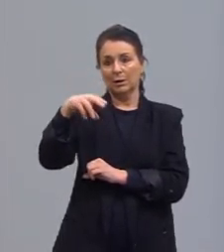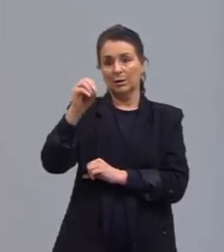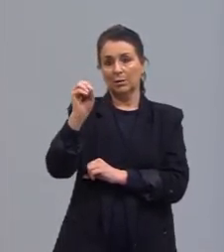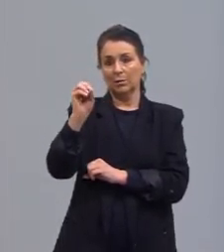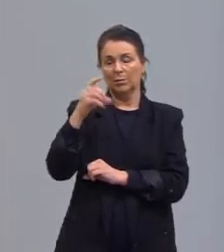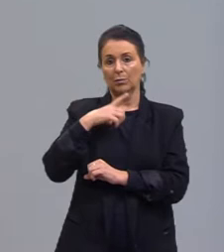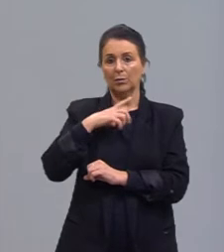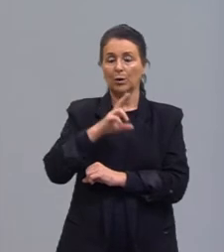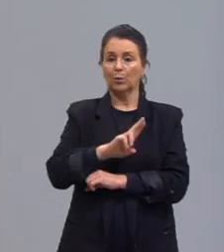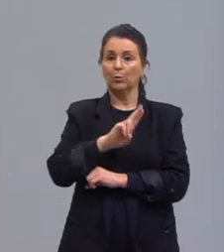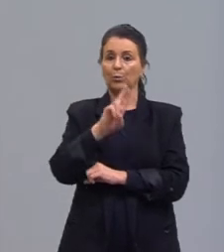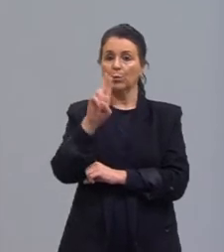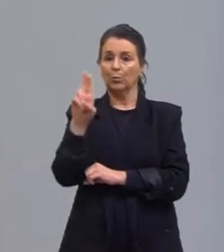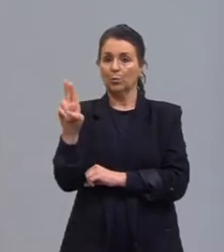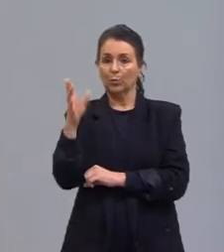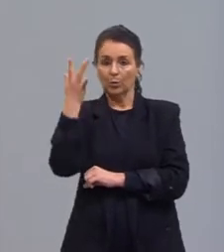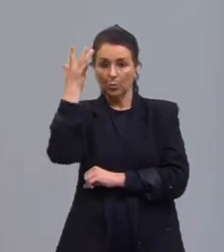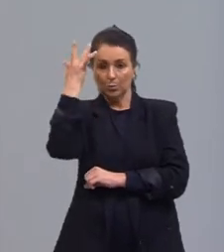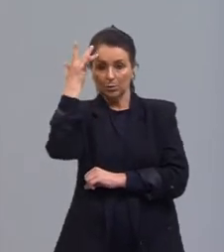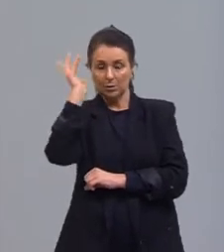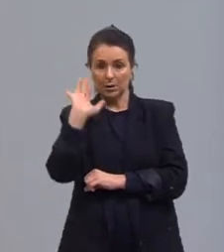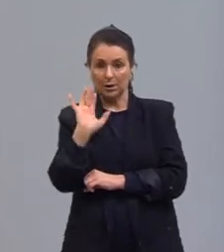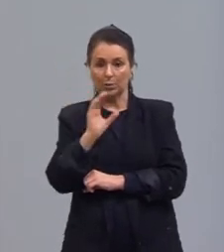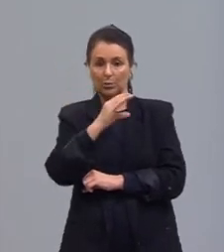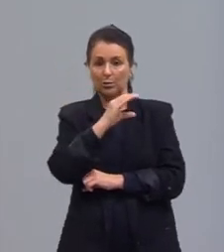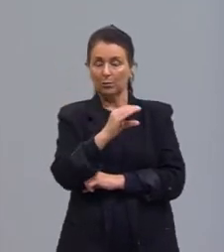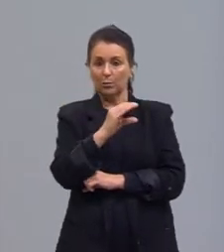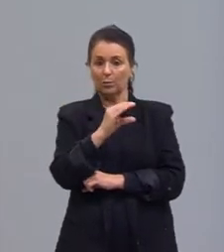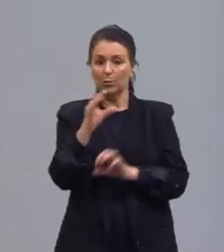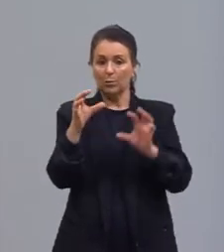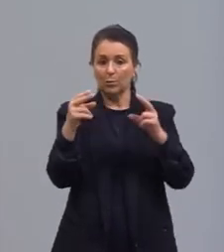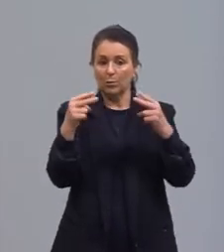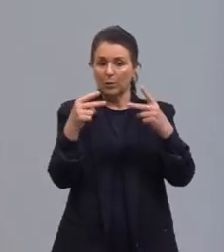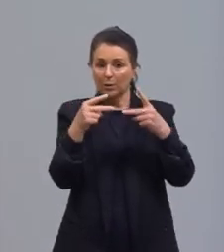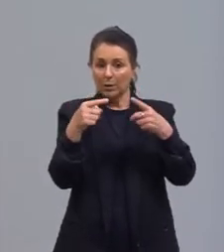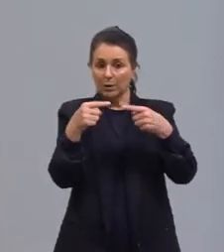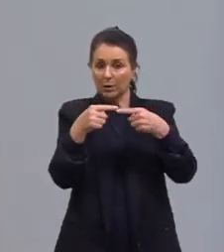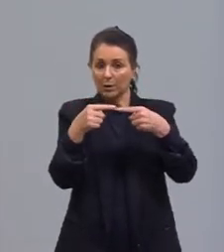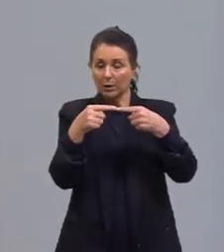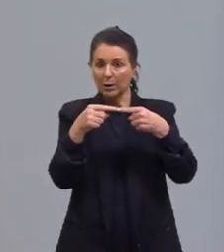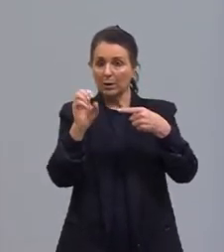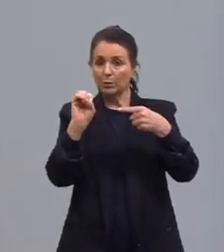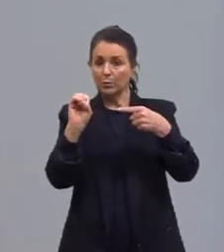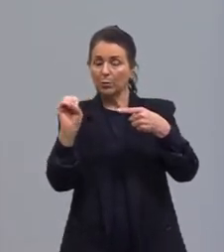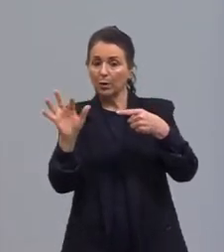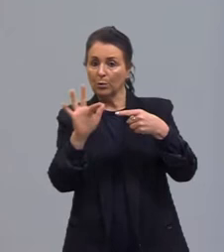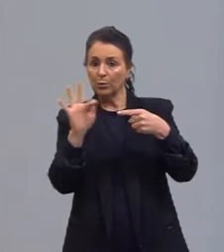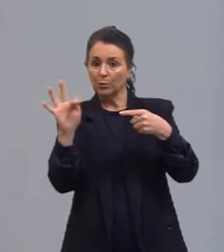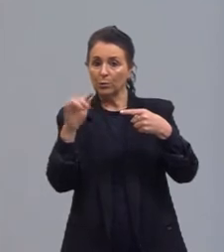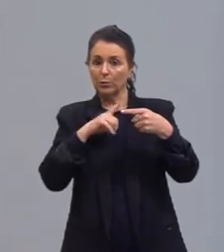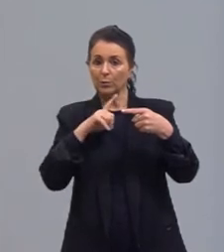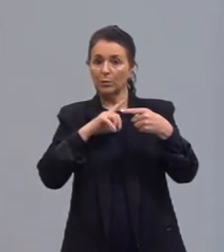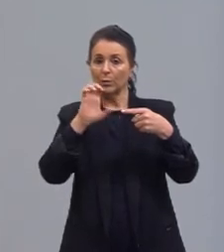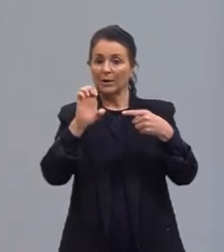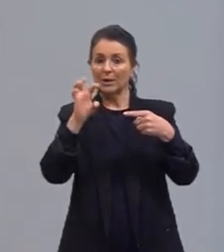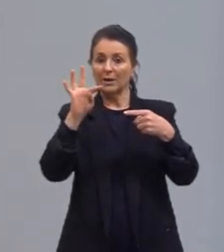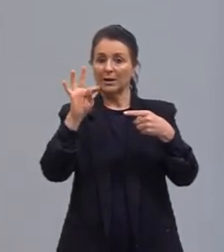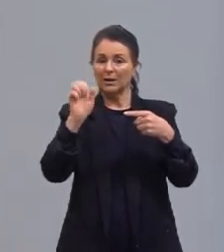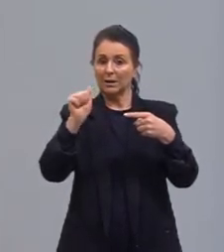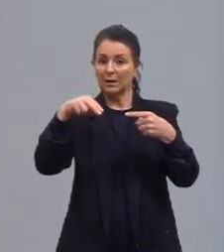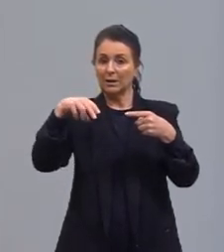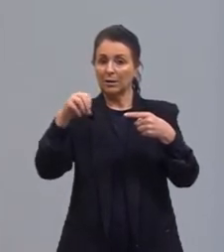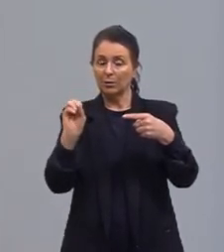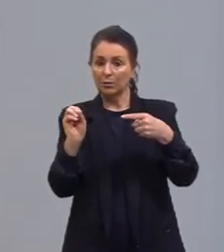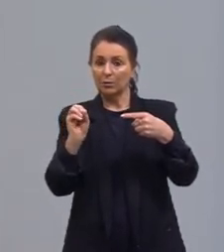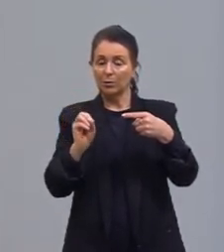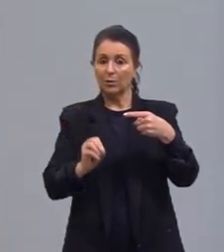neste caso Onde está o flúor né o carbono que está ligado ao flúor que quando eu tenho um etano lembrando aí que todos os sempre vai